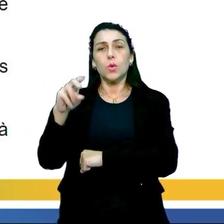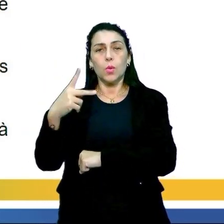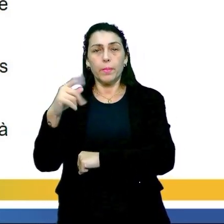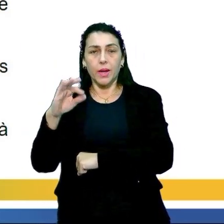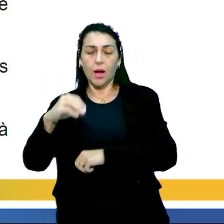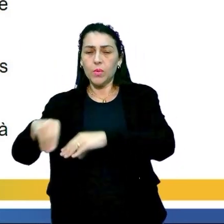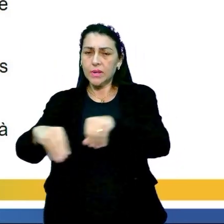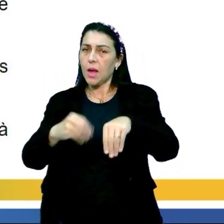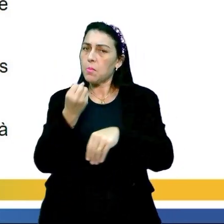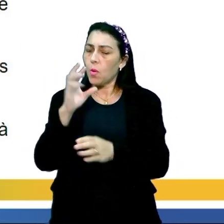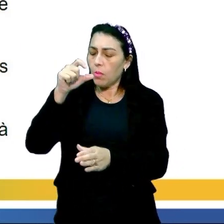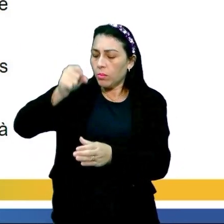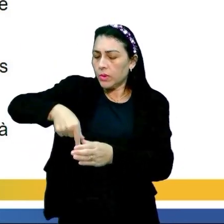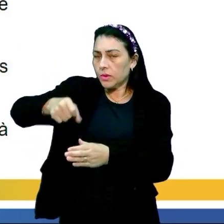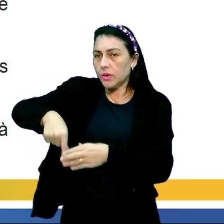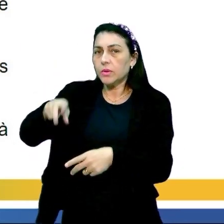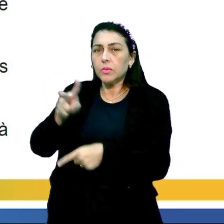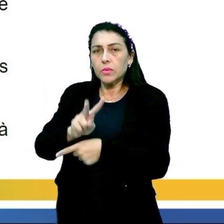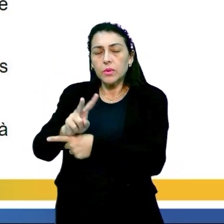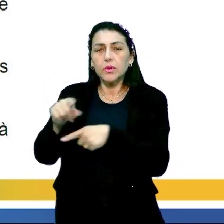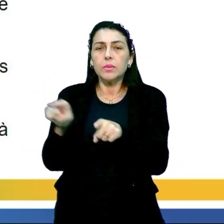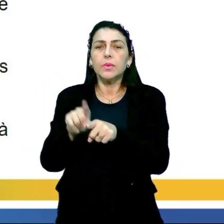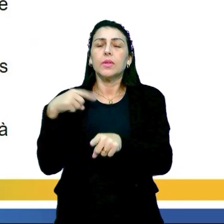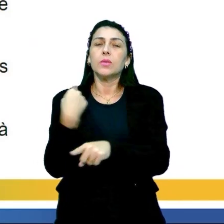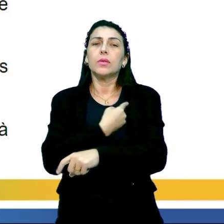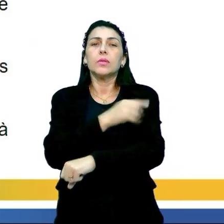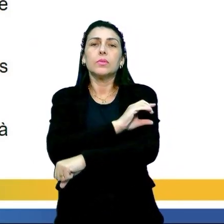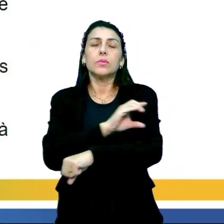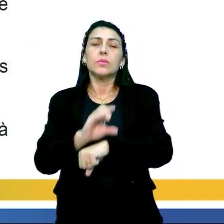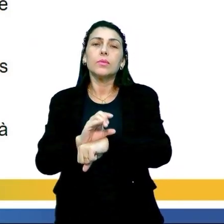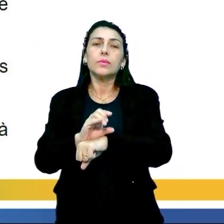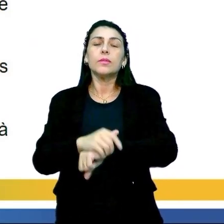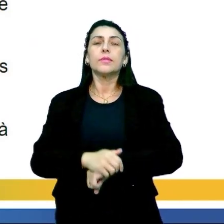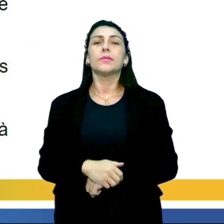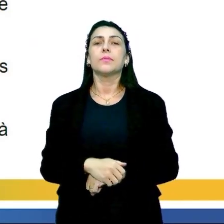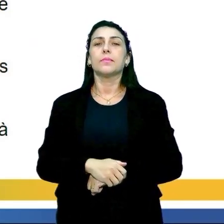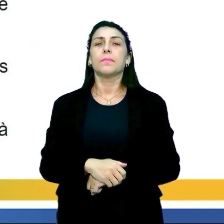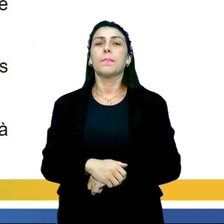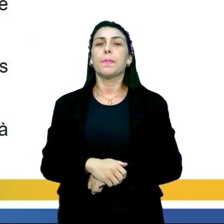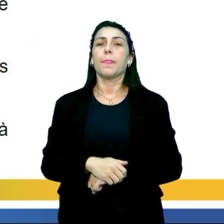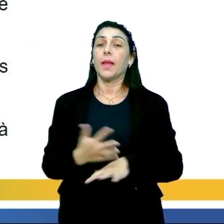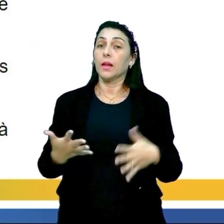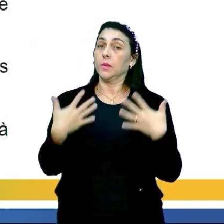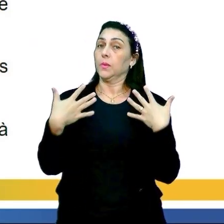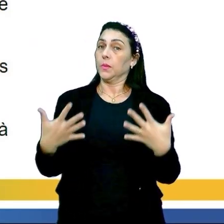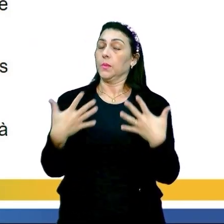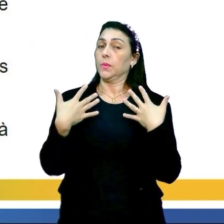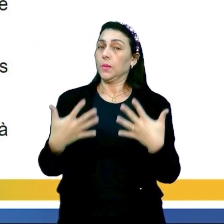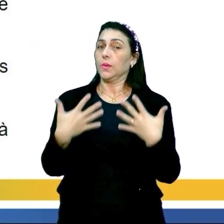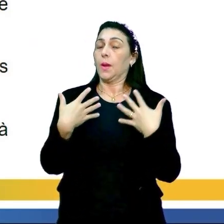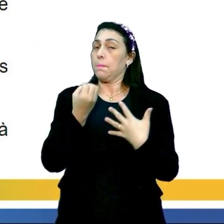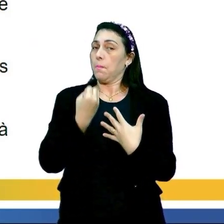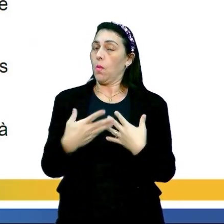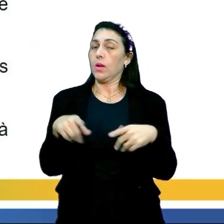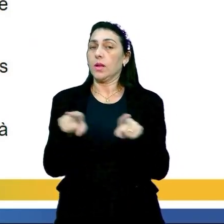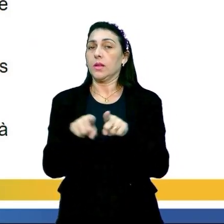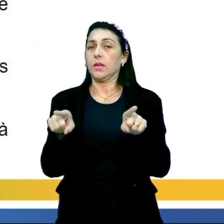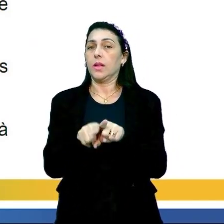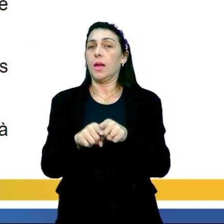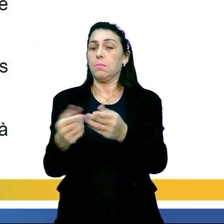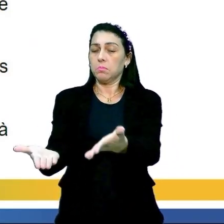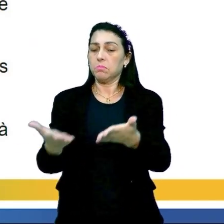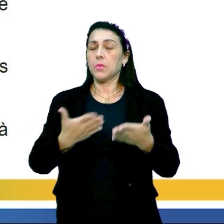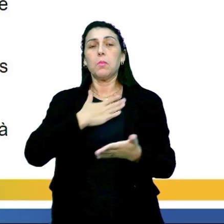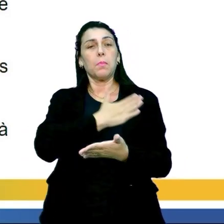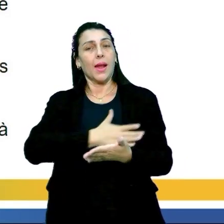terras férteis, né, a nossa cultura, que é bastante calorosa, que recebe bem as pessoas